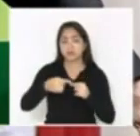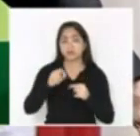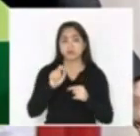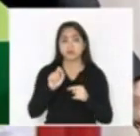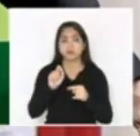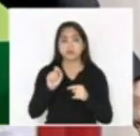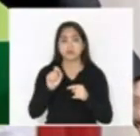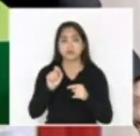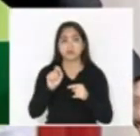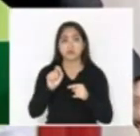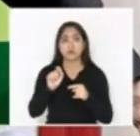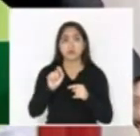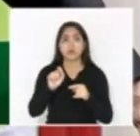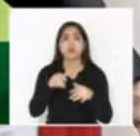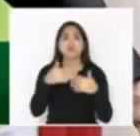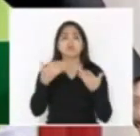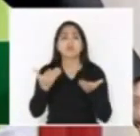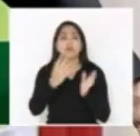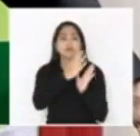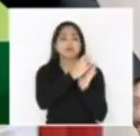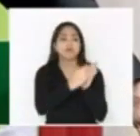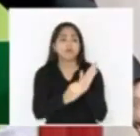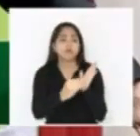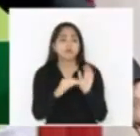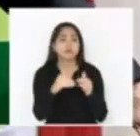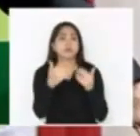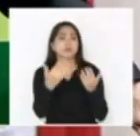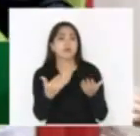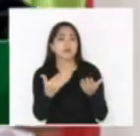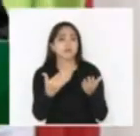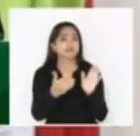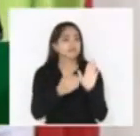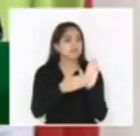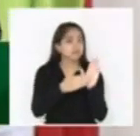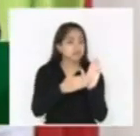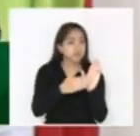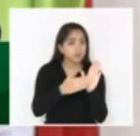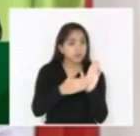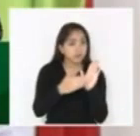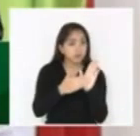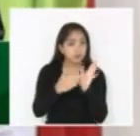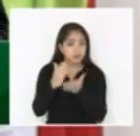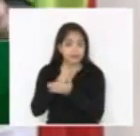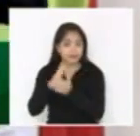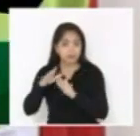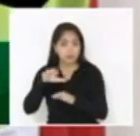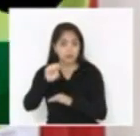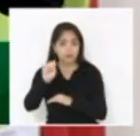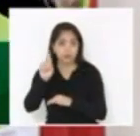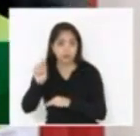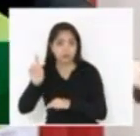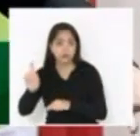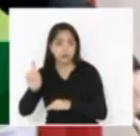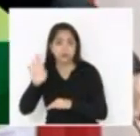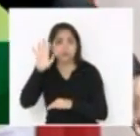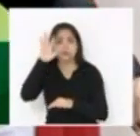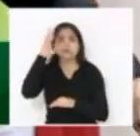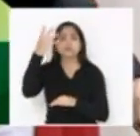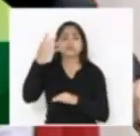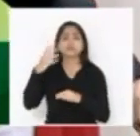qual o novo modelo. Quem propõe a extinção? Qual a solução que vai se